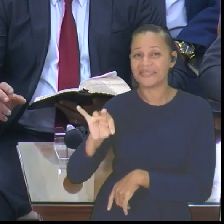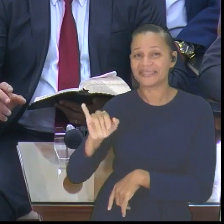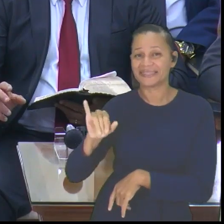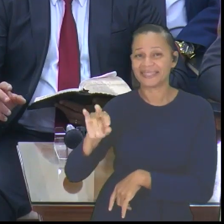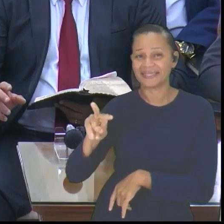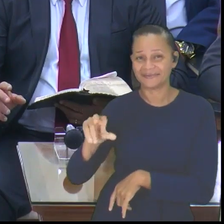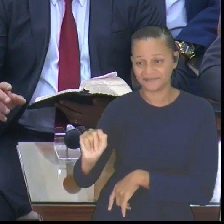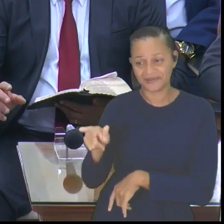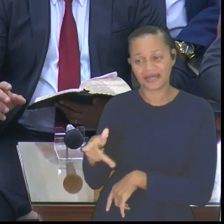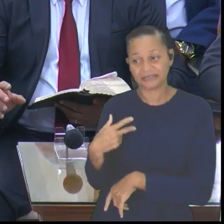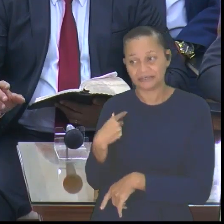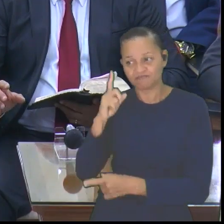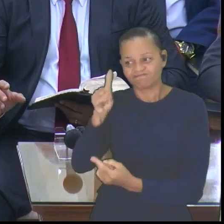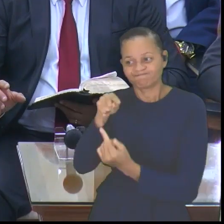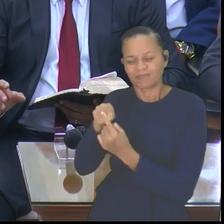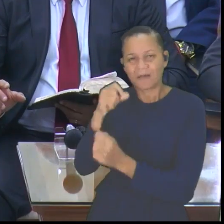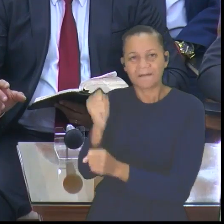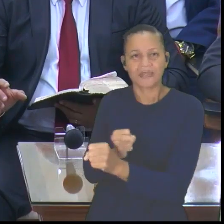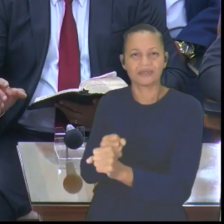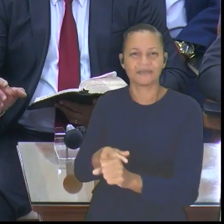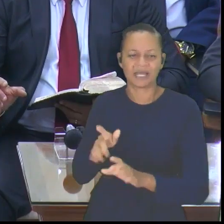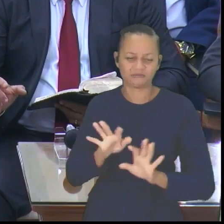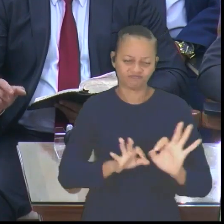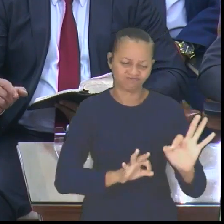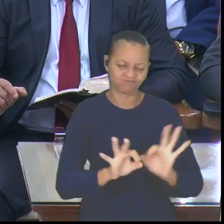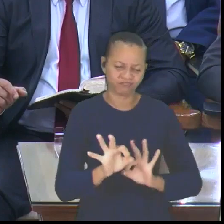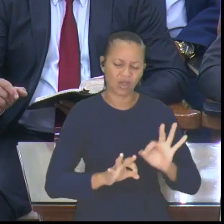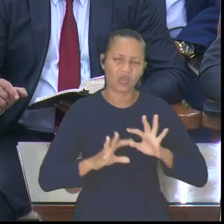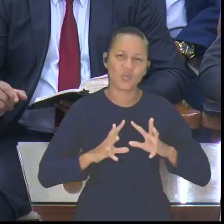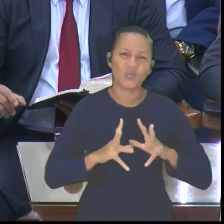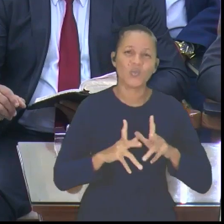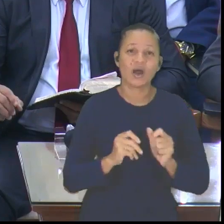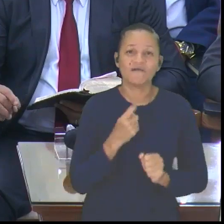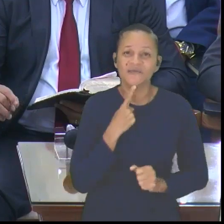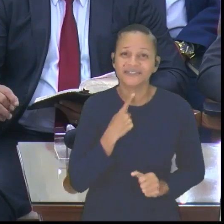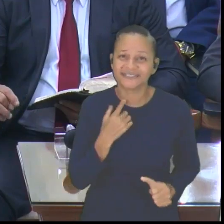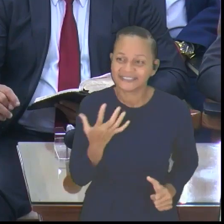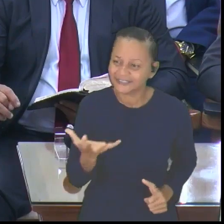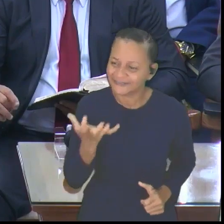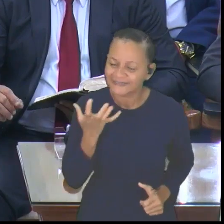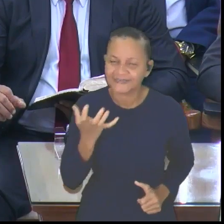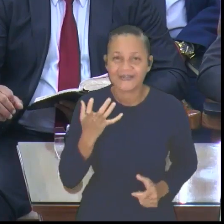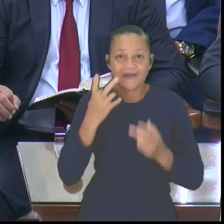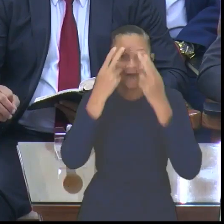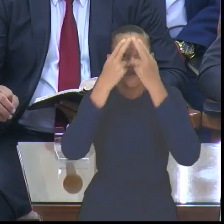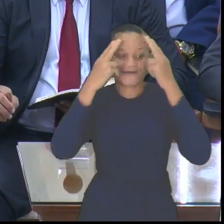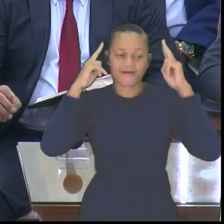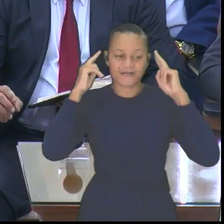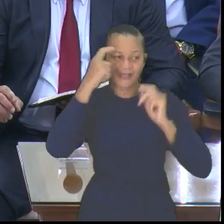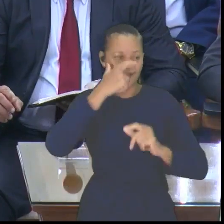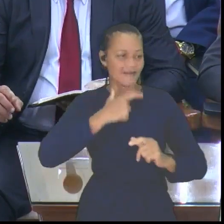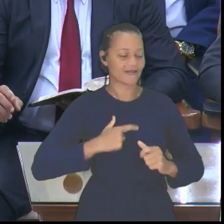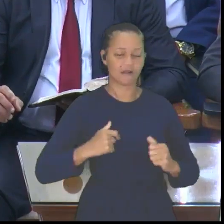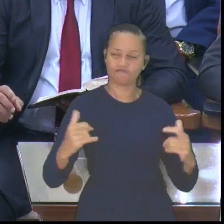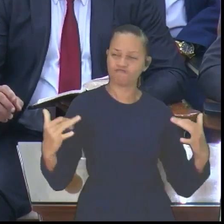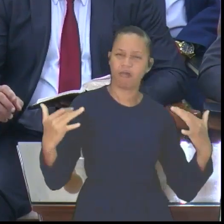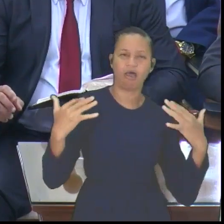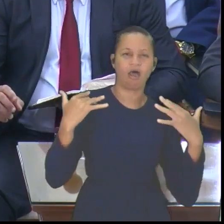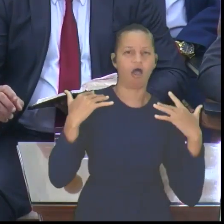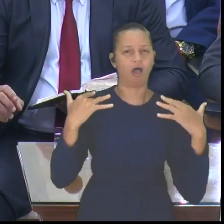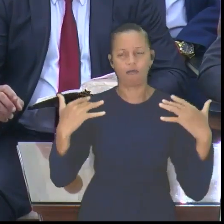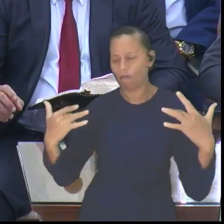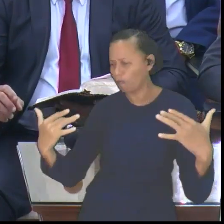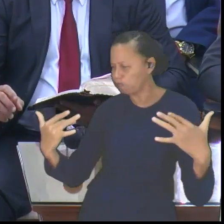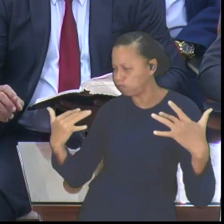executá-lo, e ele preparou tudo, porque ele queria, Herodes, popularidade.